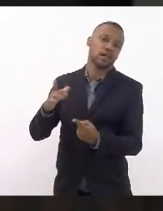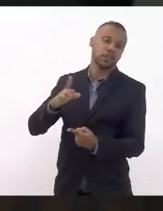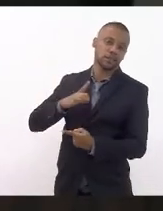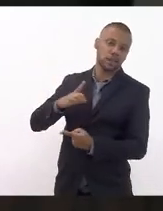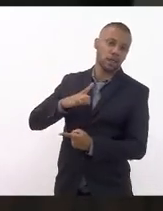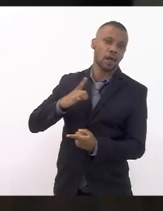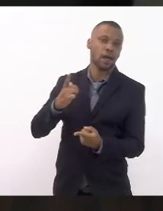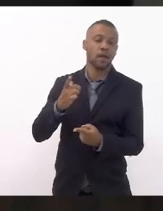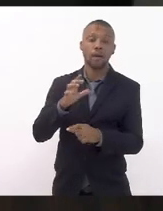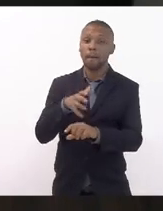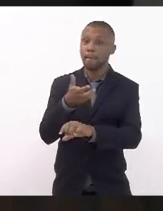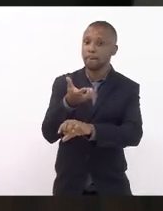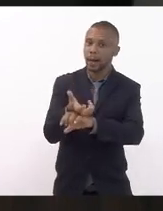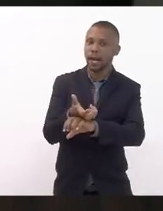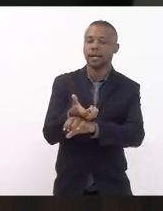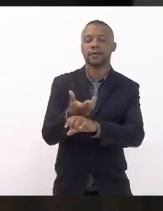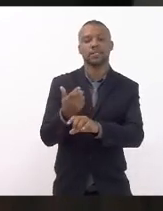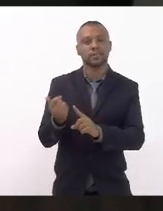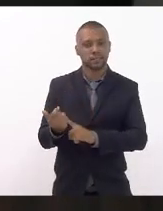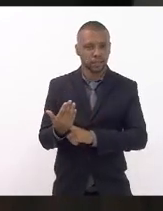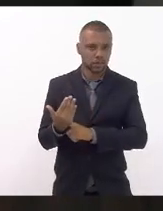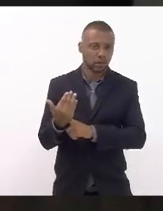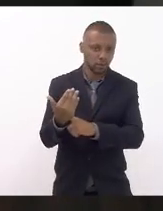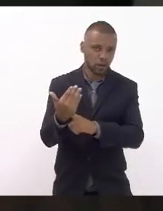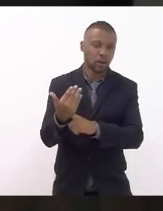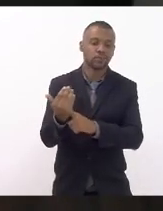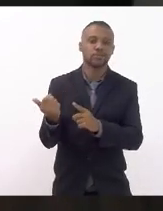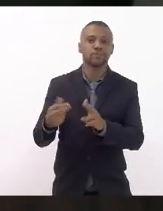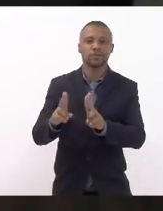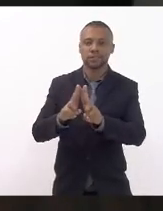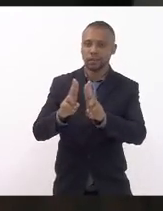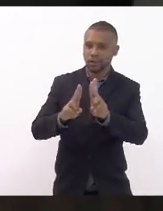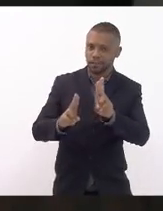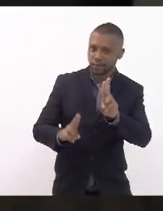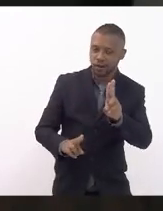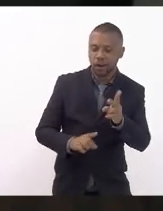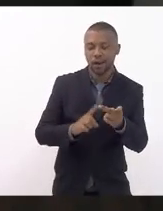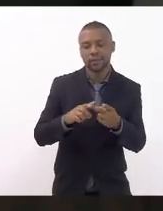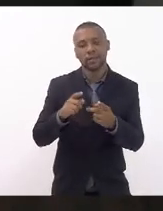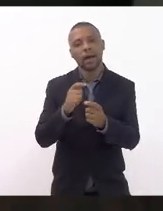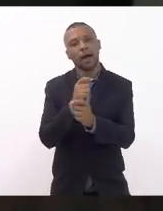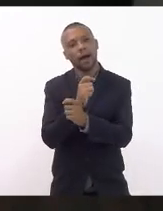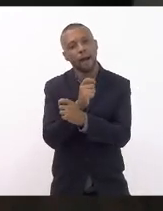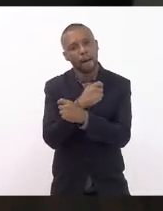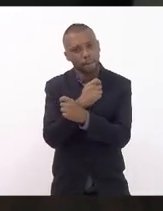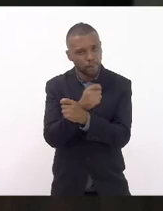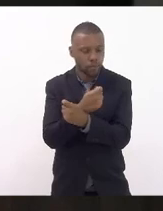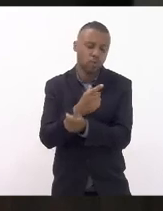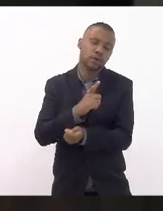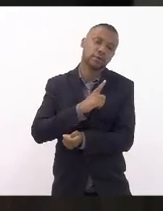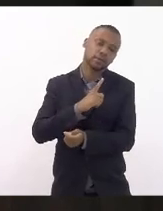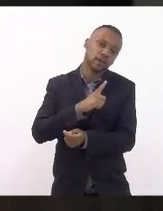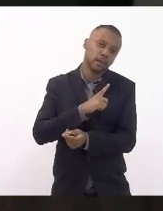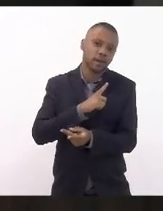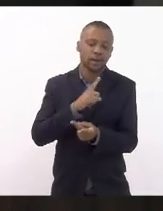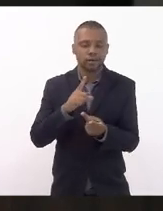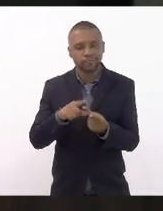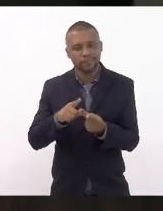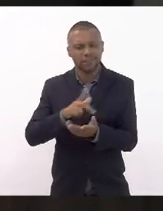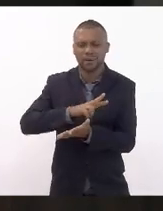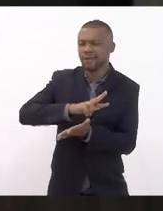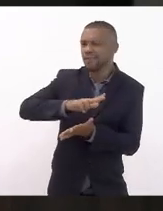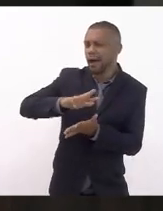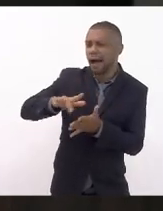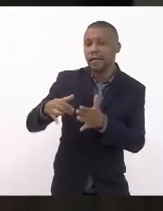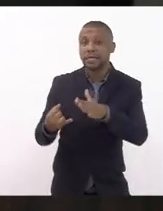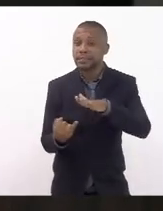o Parque Tecnológico aqui, da UFRJ, nós temos a PUC, nós temos Pesagro, nós temos